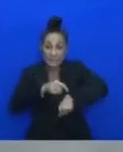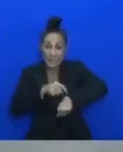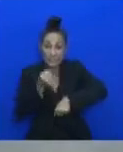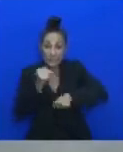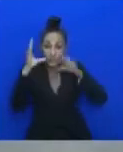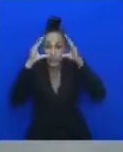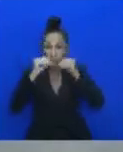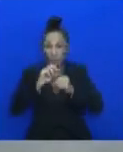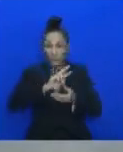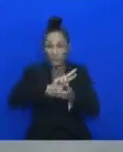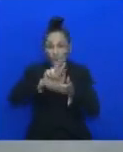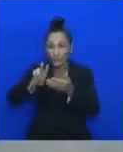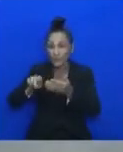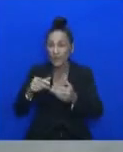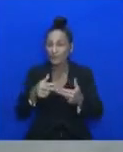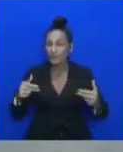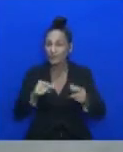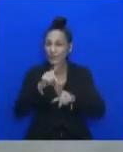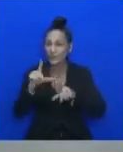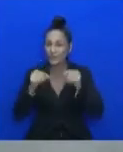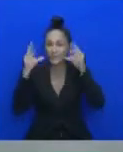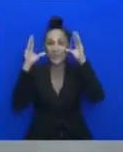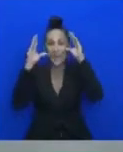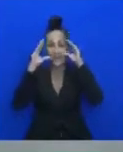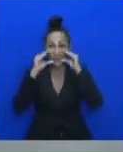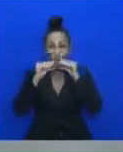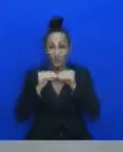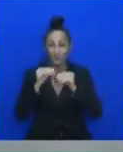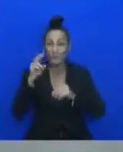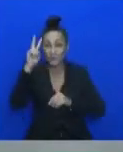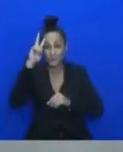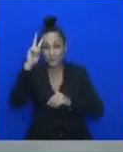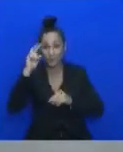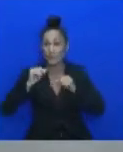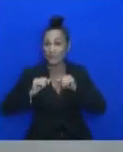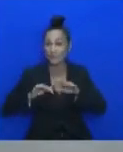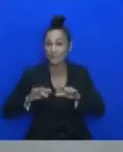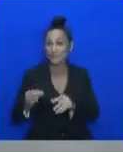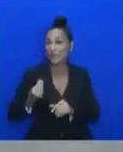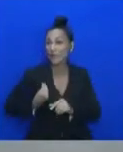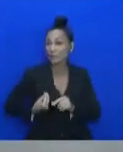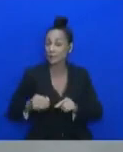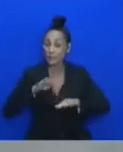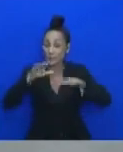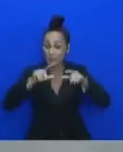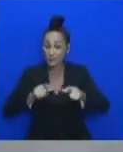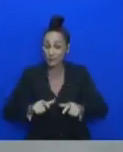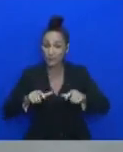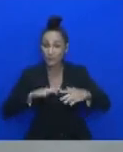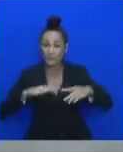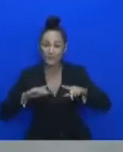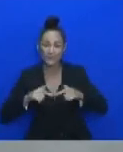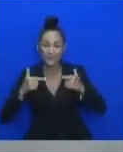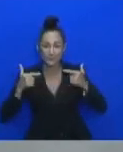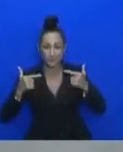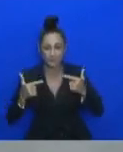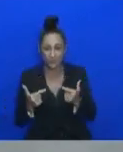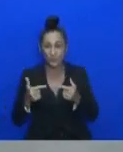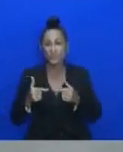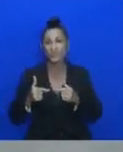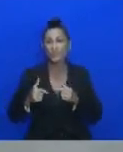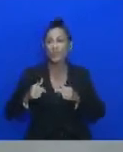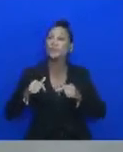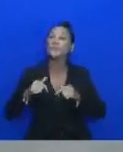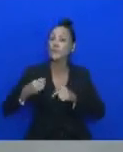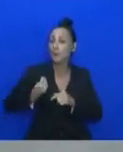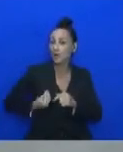demais sorteios desta segunda-feira, também com transmissão ao vivo, direto aqui do Espaço da Sorte, que você acompanha com transmissão ao vivo pelos